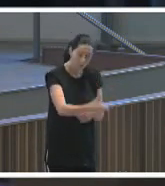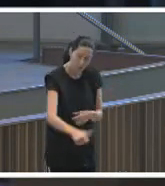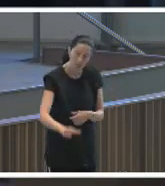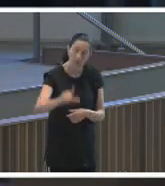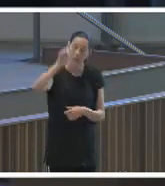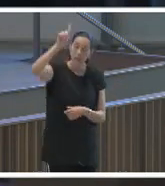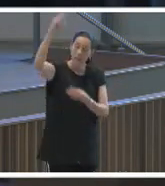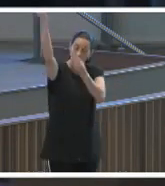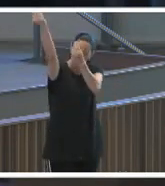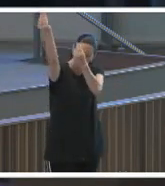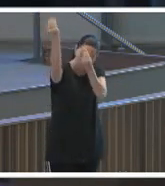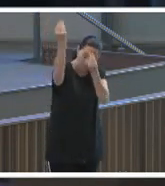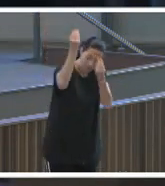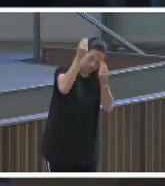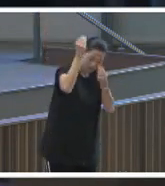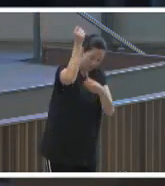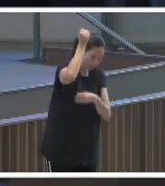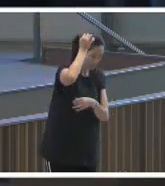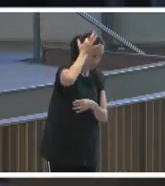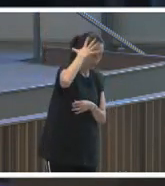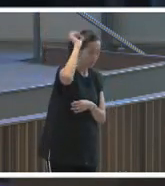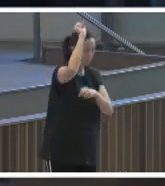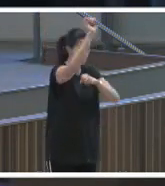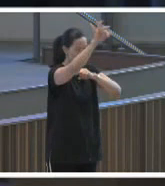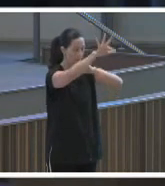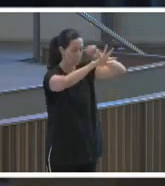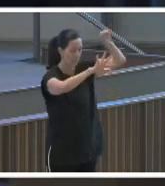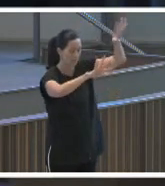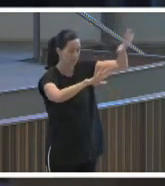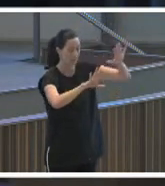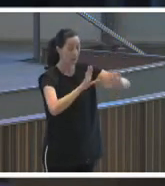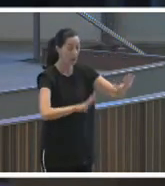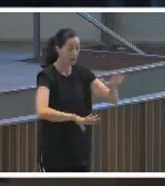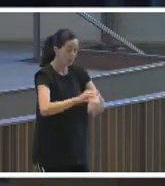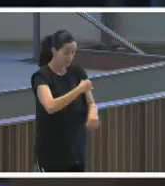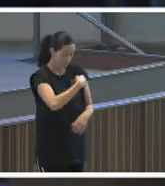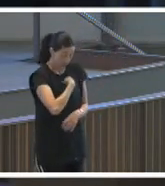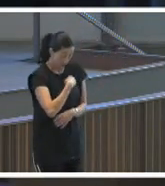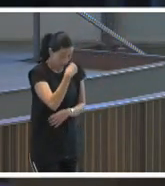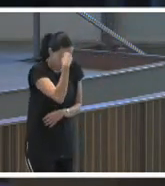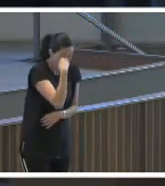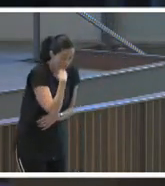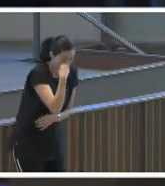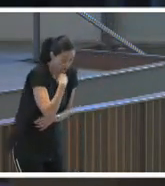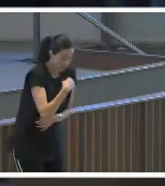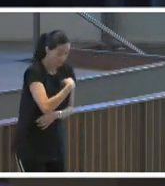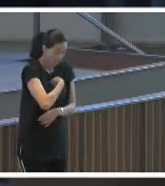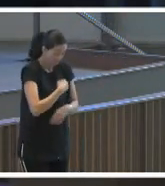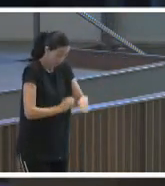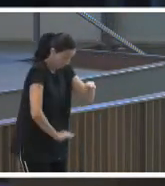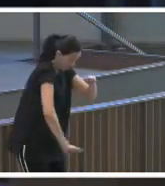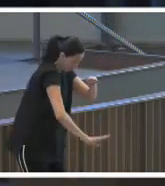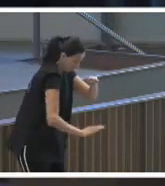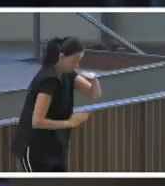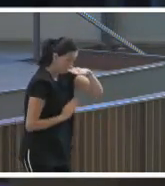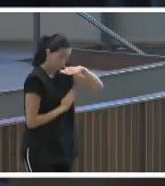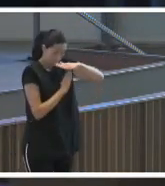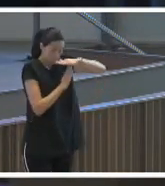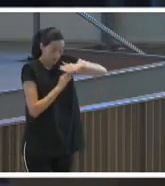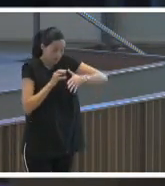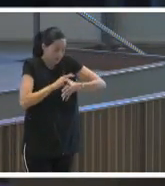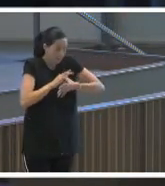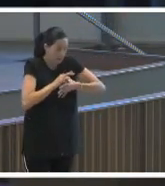com a Tua graça. E apesar das nossas fraquezas, apesar, Senhor, das limitações